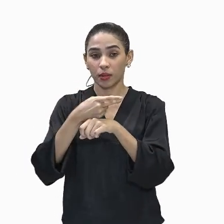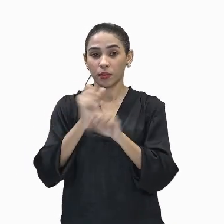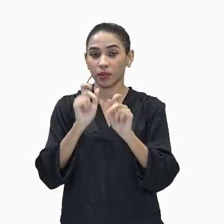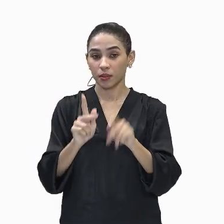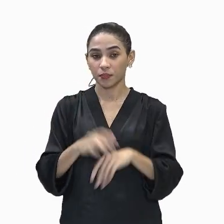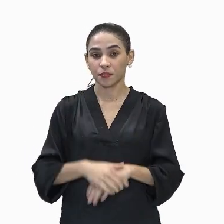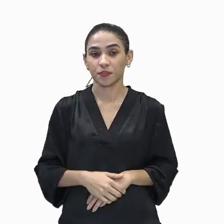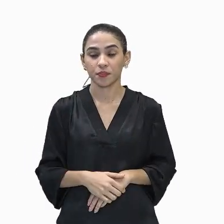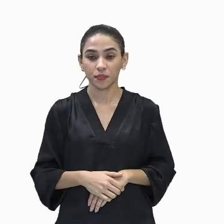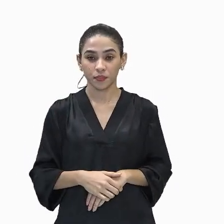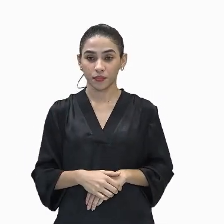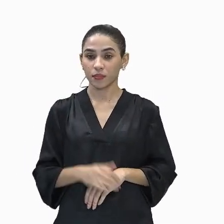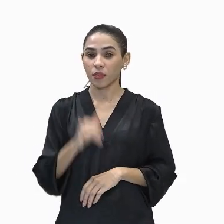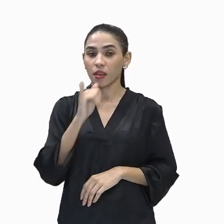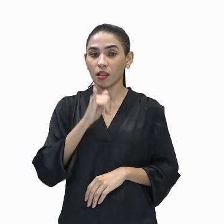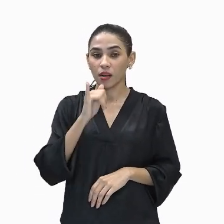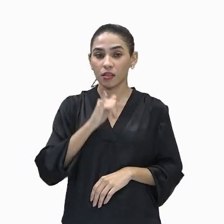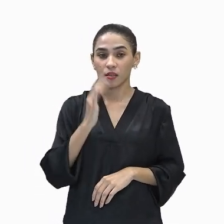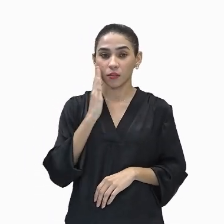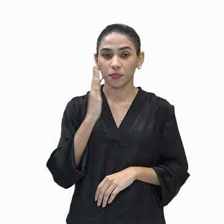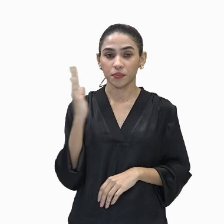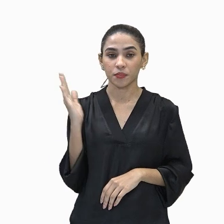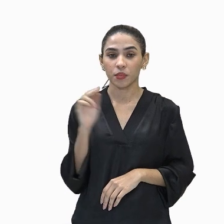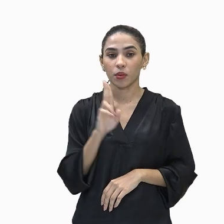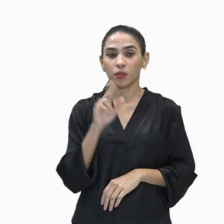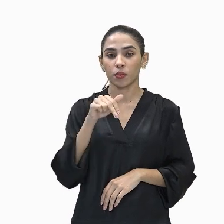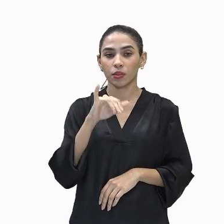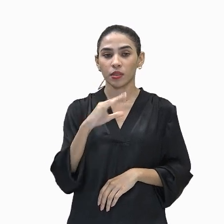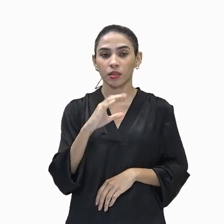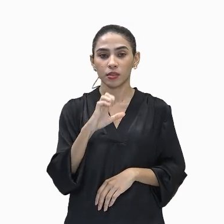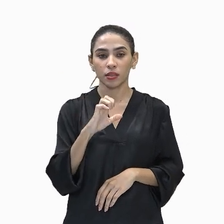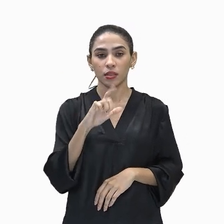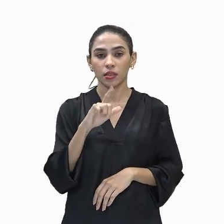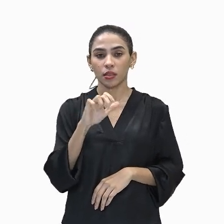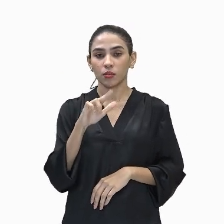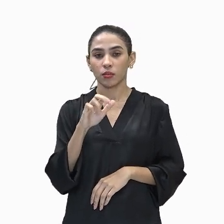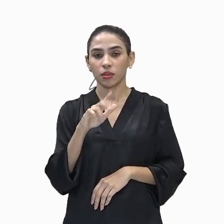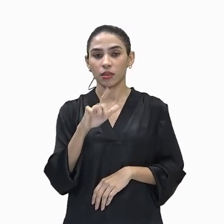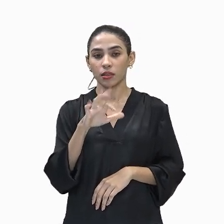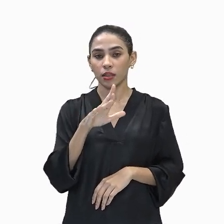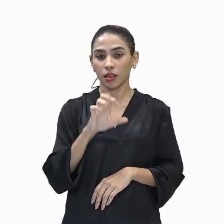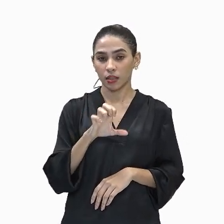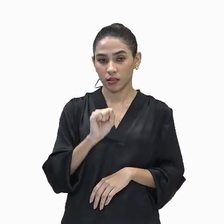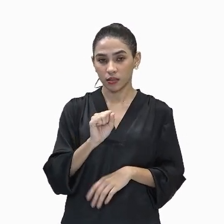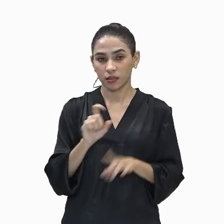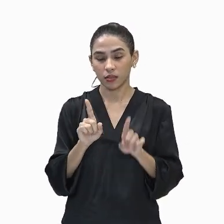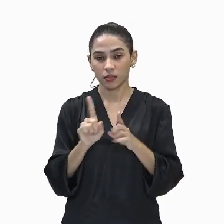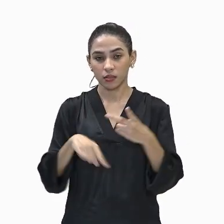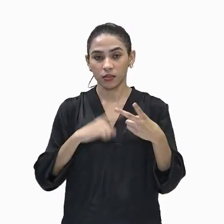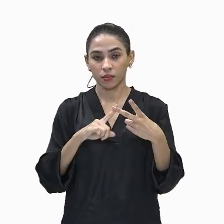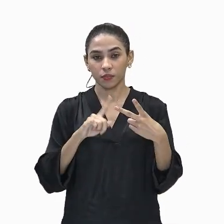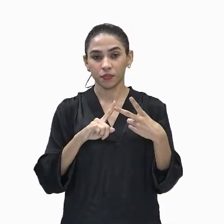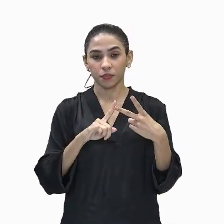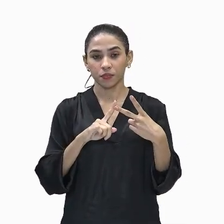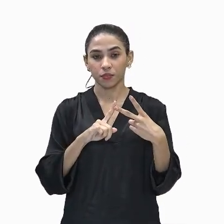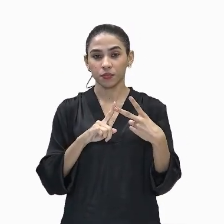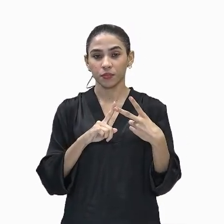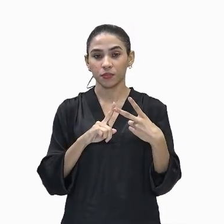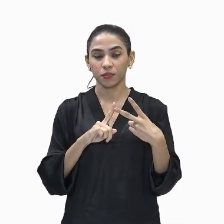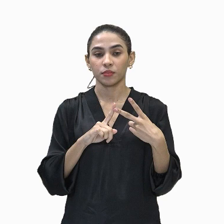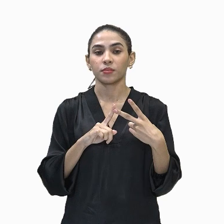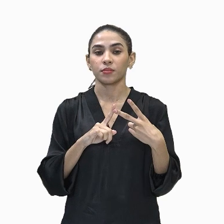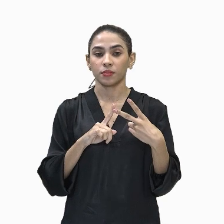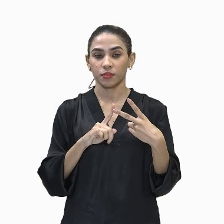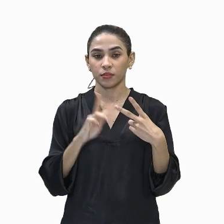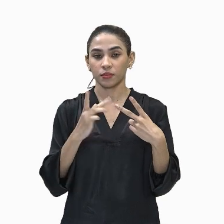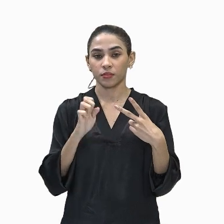aí a gente vai ter exemplares deles que são unicelulares, né, algumas espécies que são unicelulares. A gente vai ter espécies